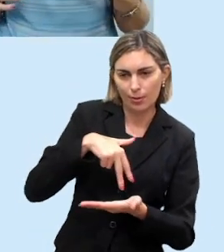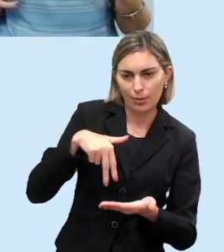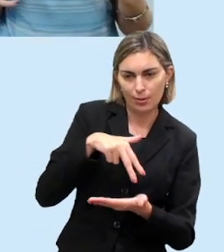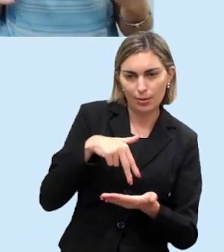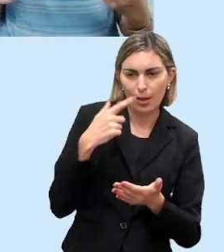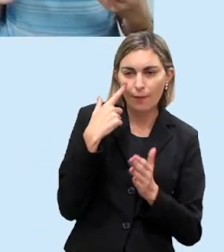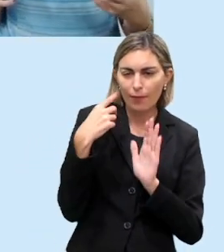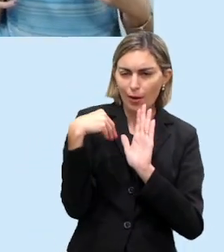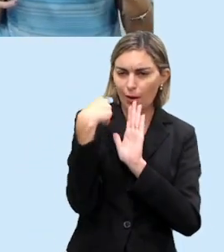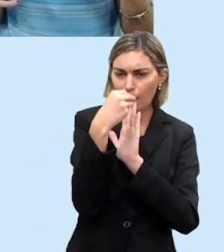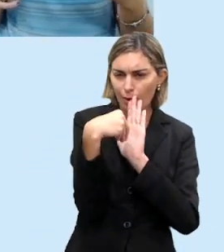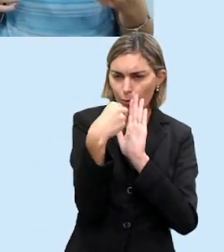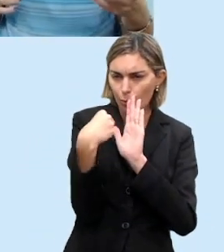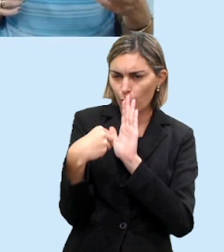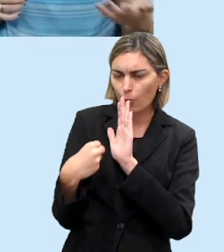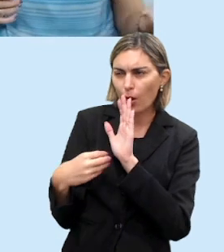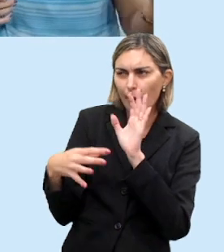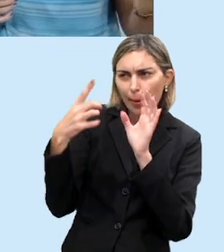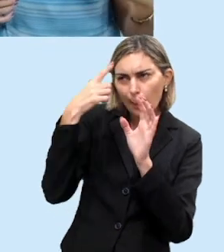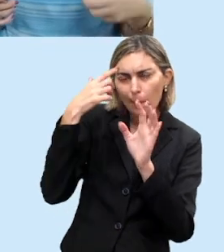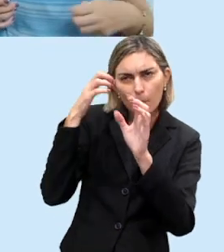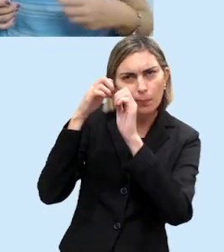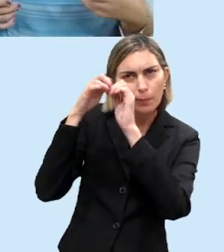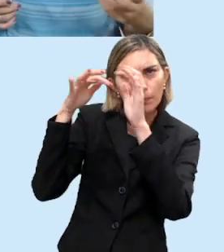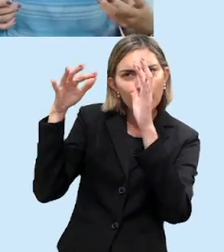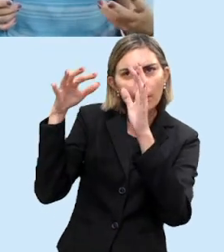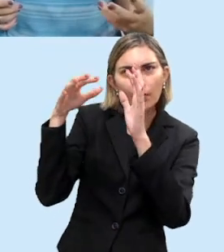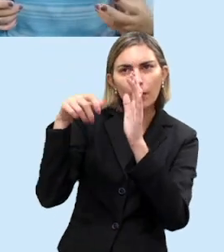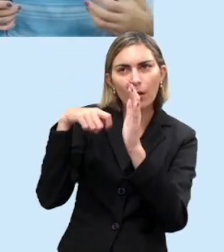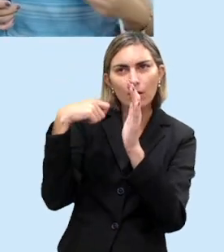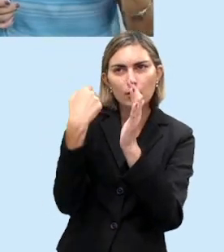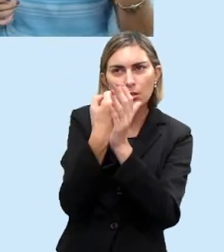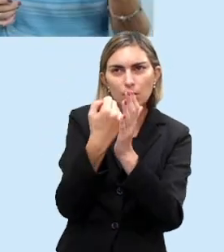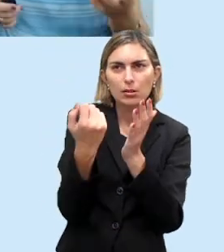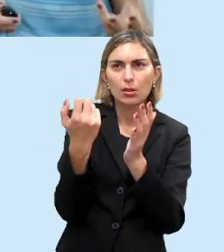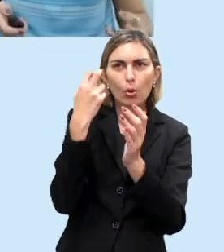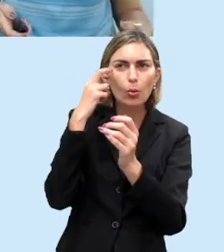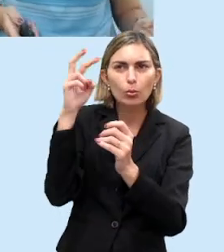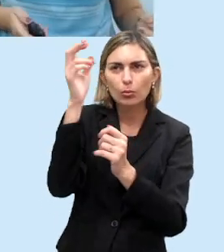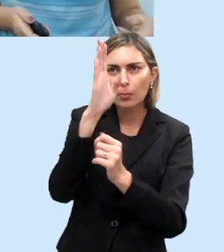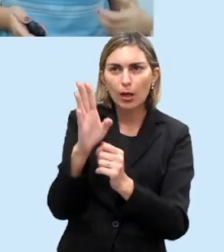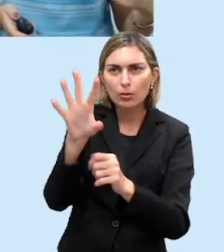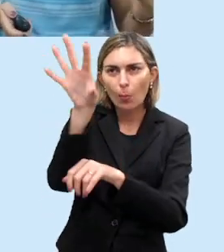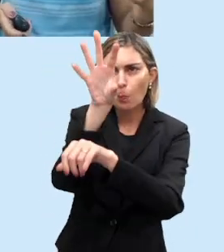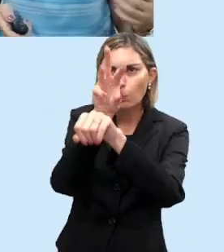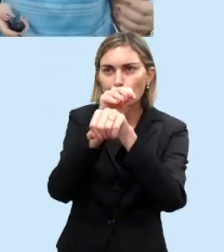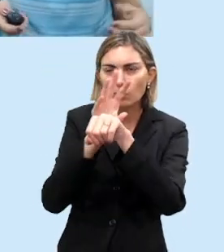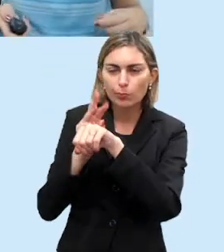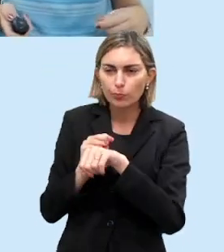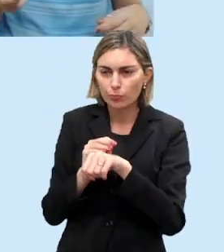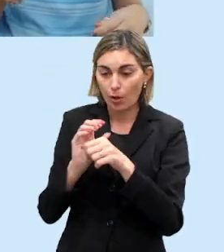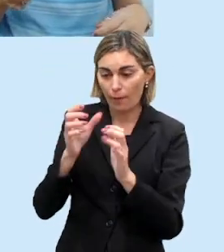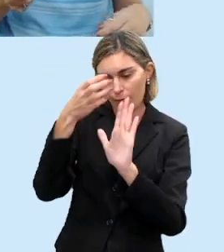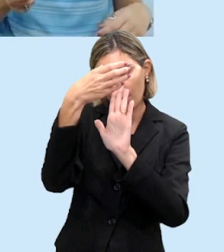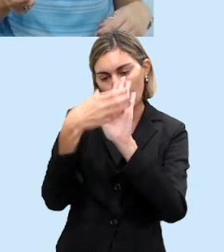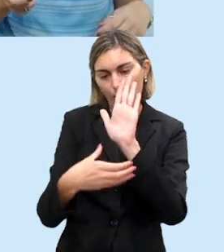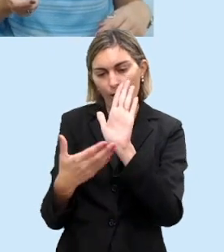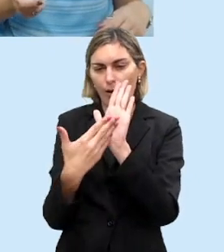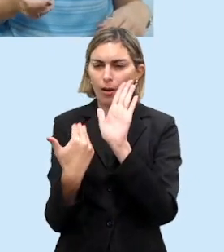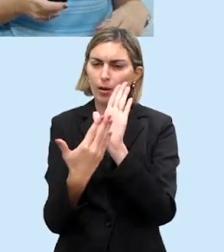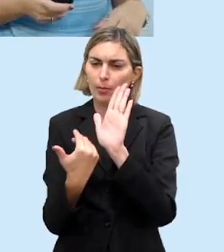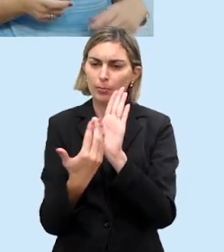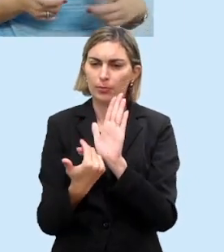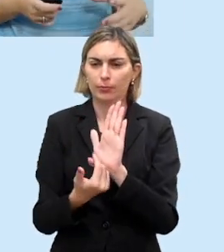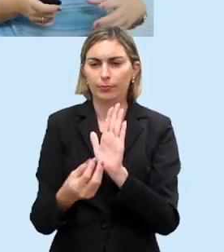ele articulou signos, não é, de uma cultura brasileira para trazer para uma capa de um livro.